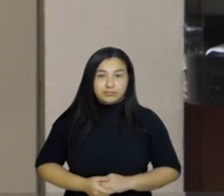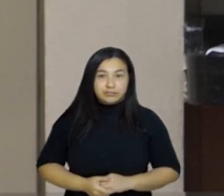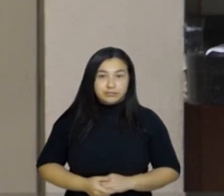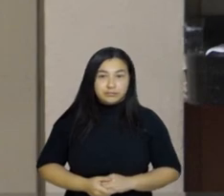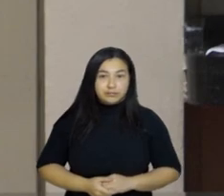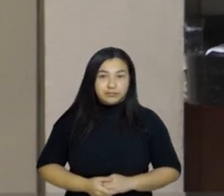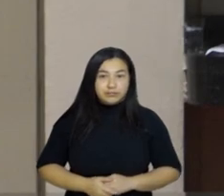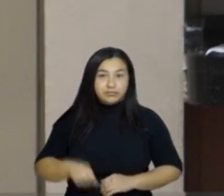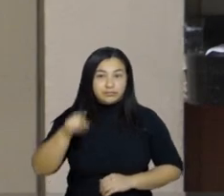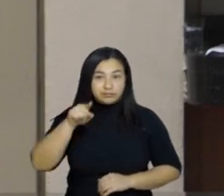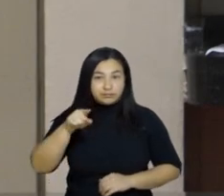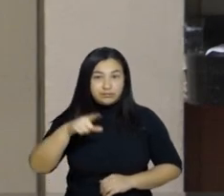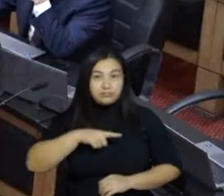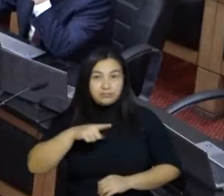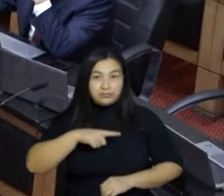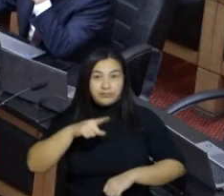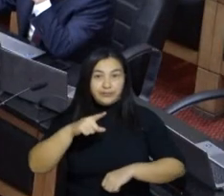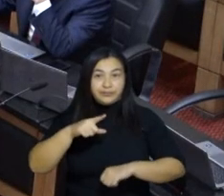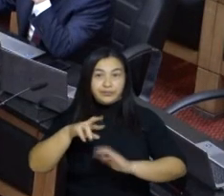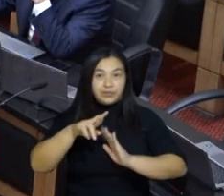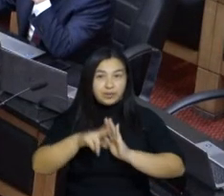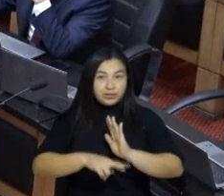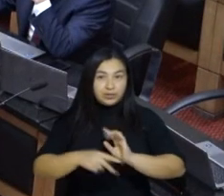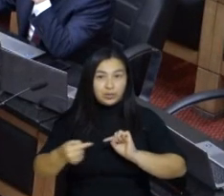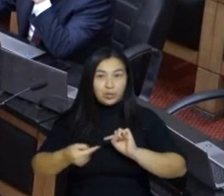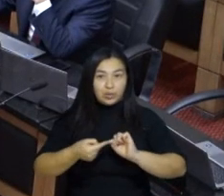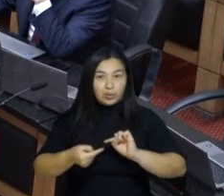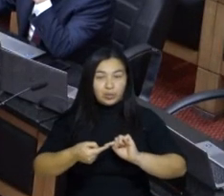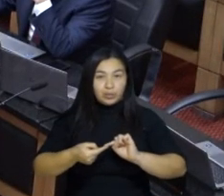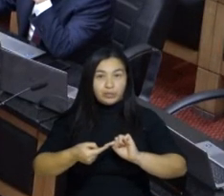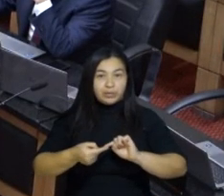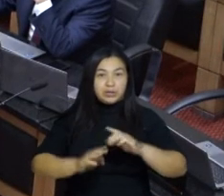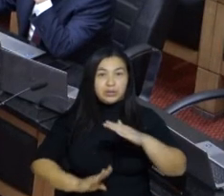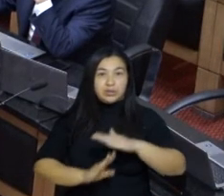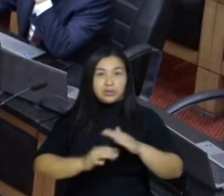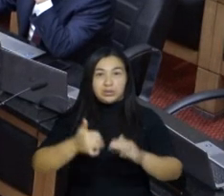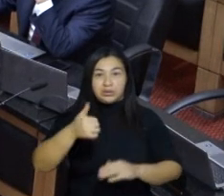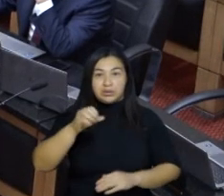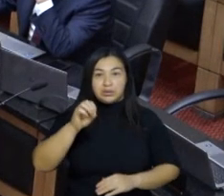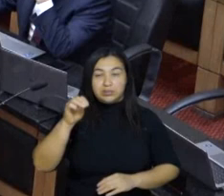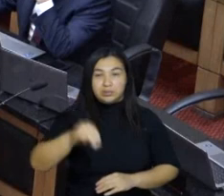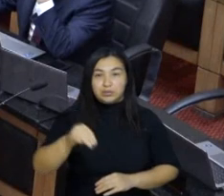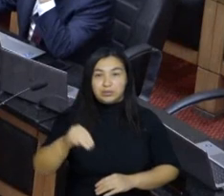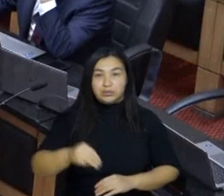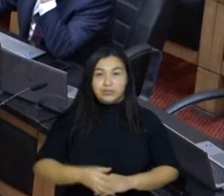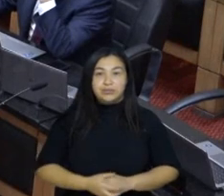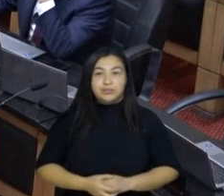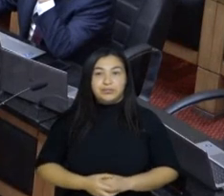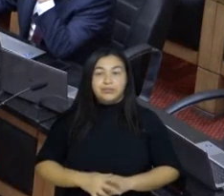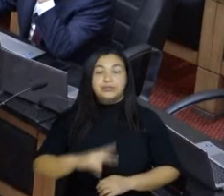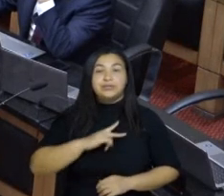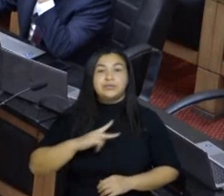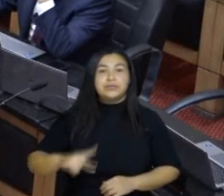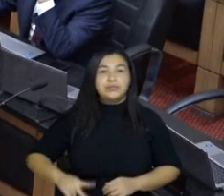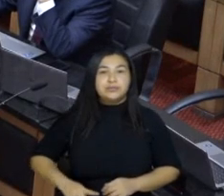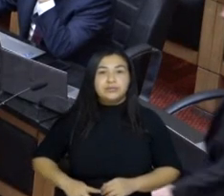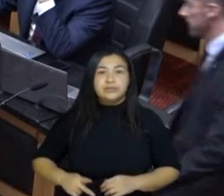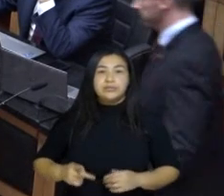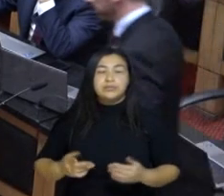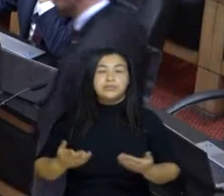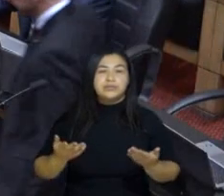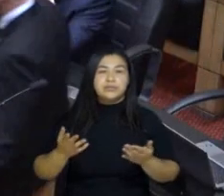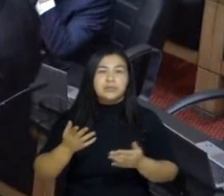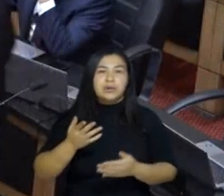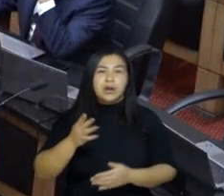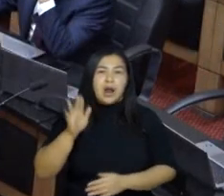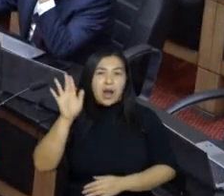Vossa Excelência também tem o prazo regimental, deputado Maurício, de até 10 minutos. Senhor presidente, pois não, me permita apenas